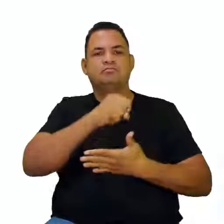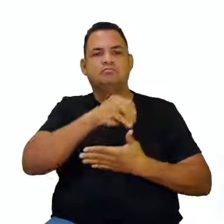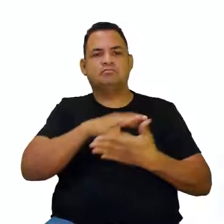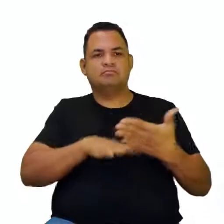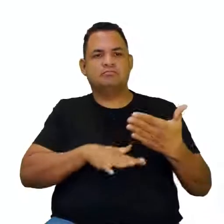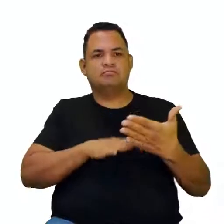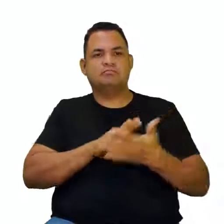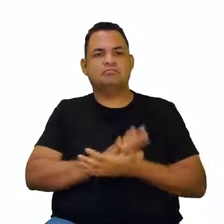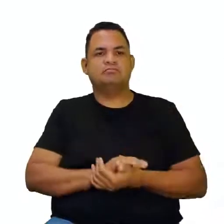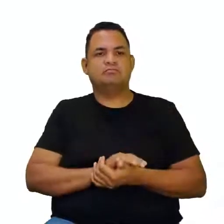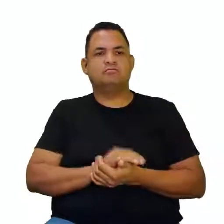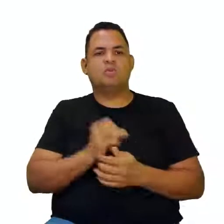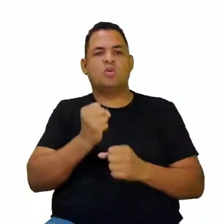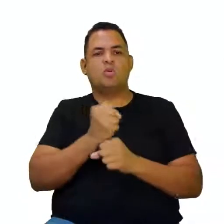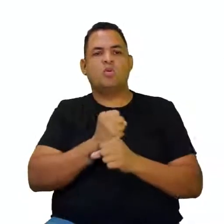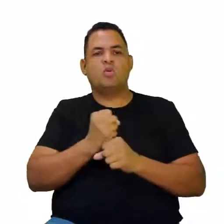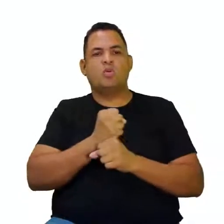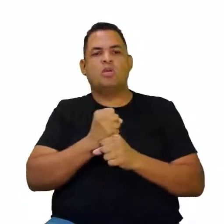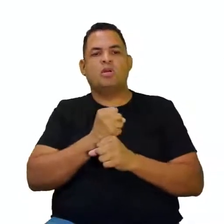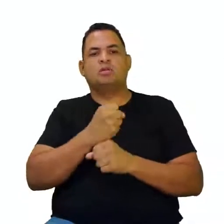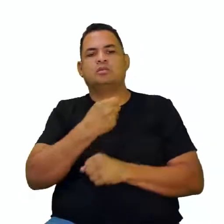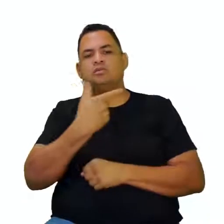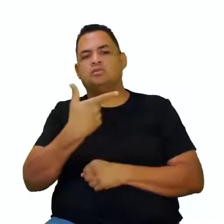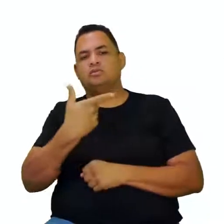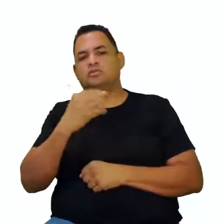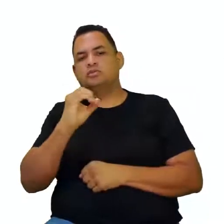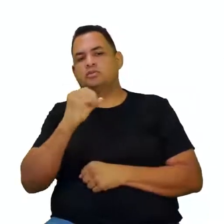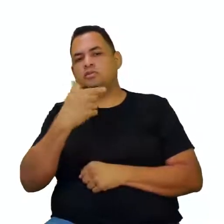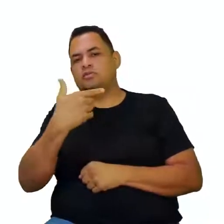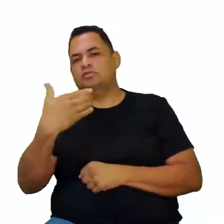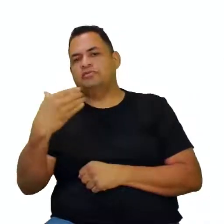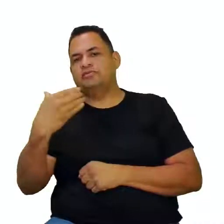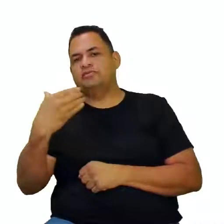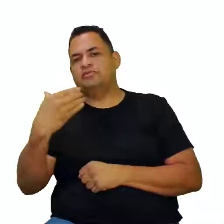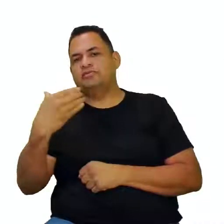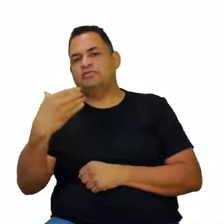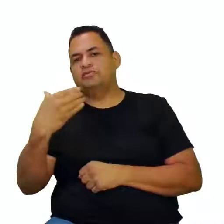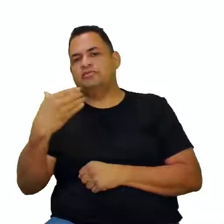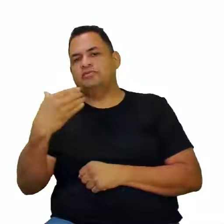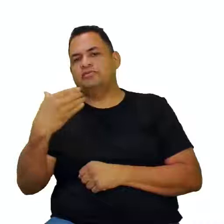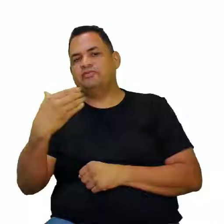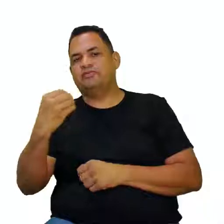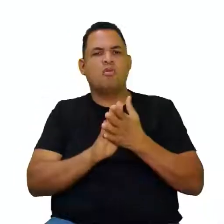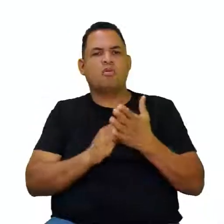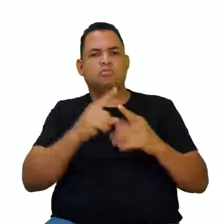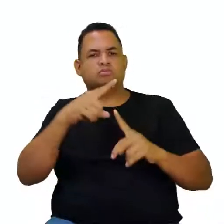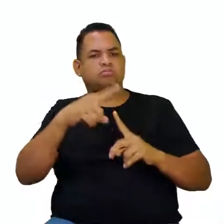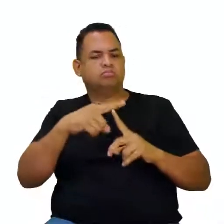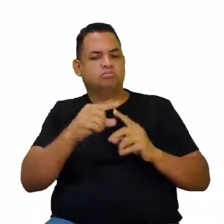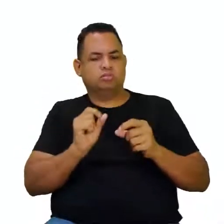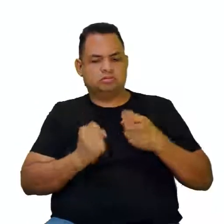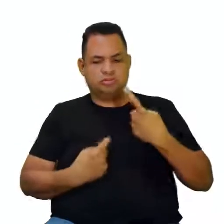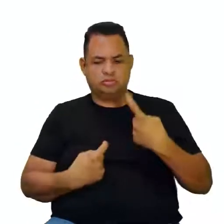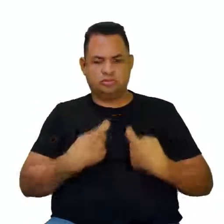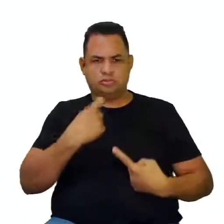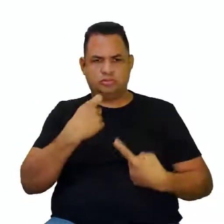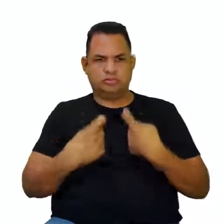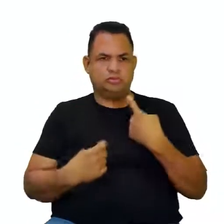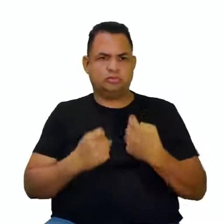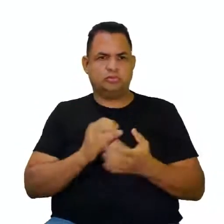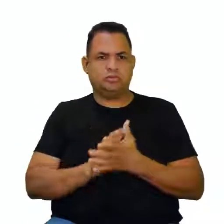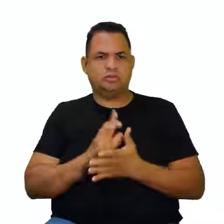questão do Enem de 2020 que fala o seguinte: algumas espécies de bactérias do